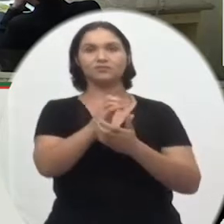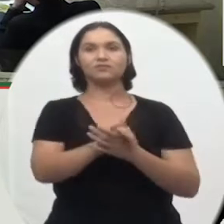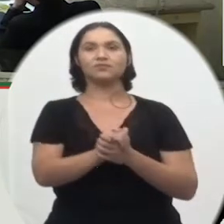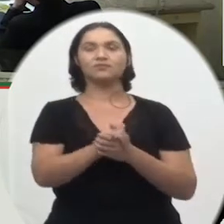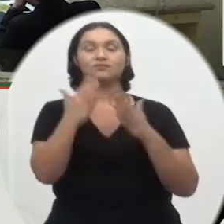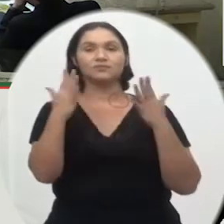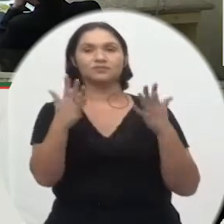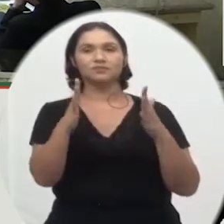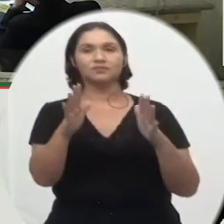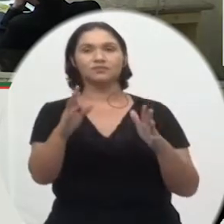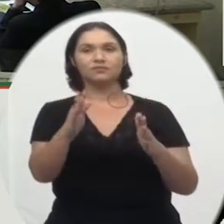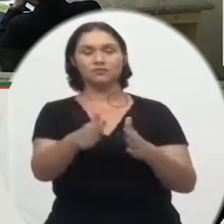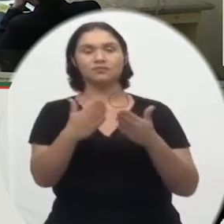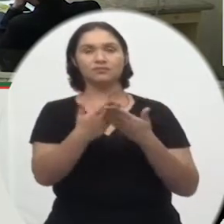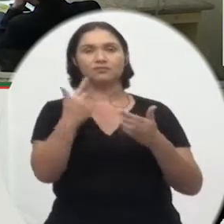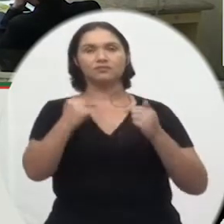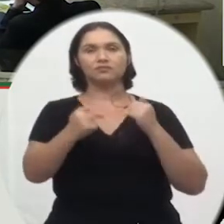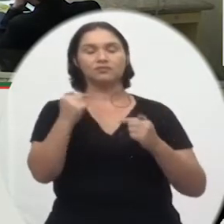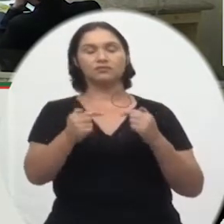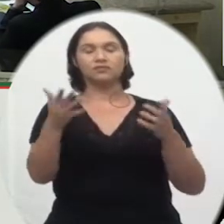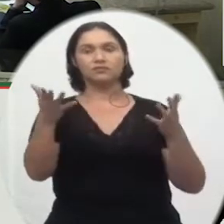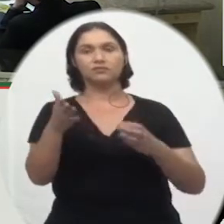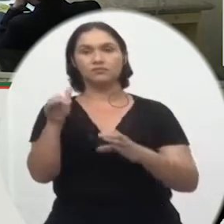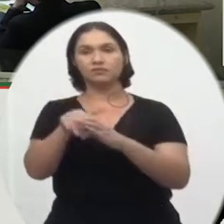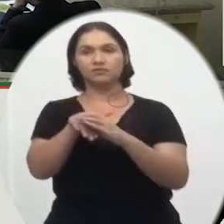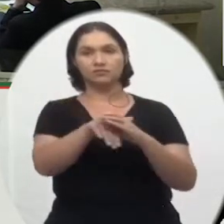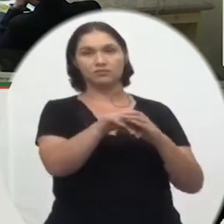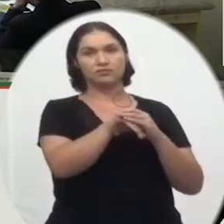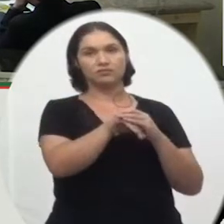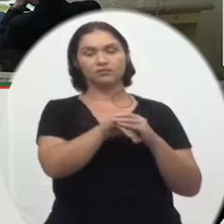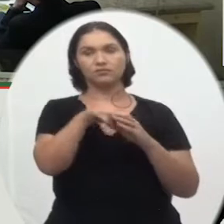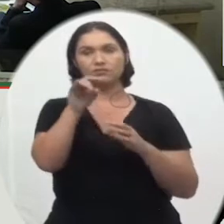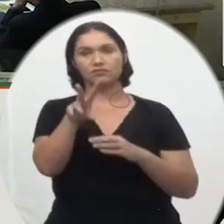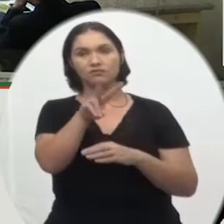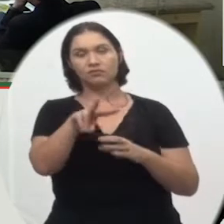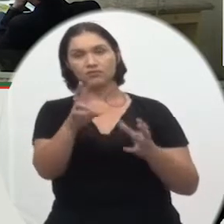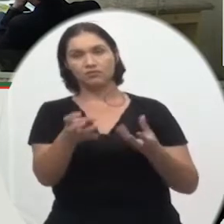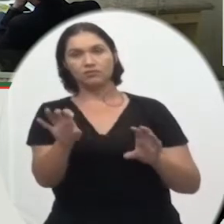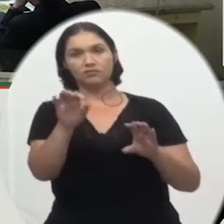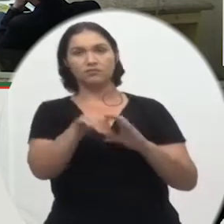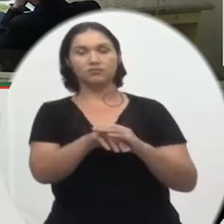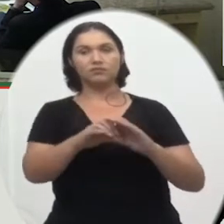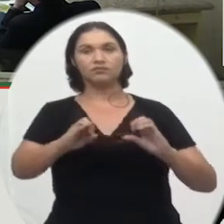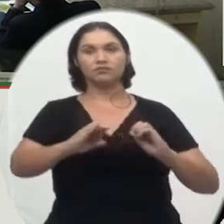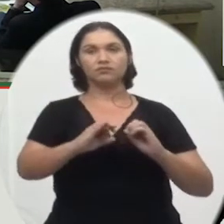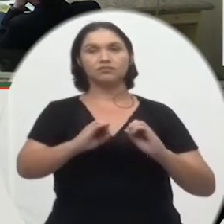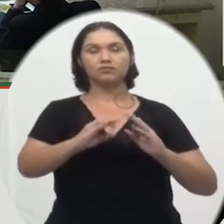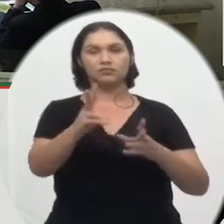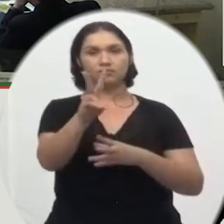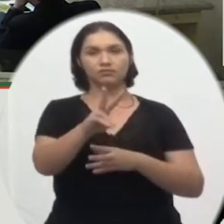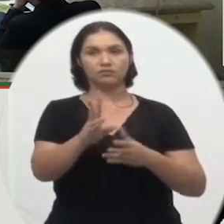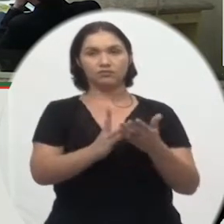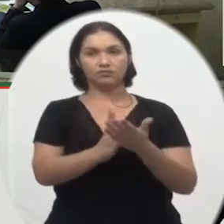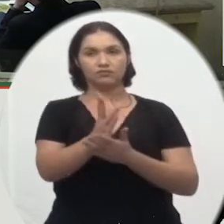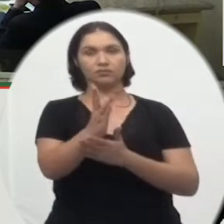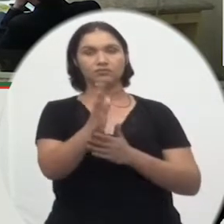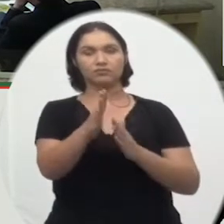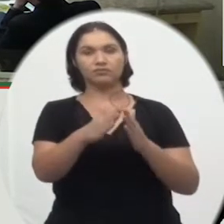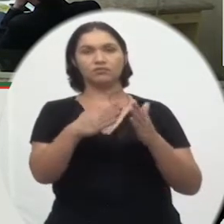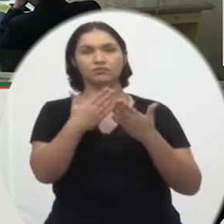discussão. Nenhuma vez quem queira discutir está em votação. Os favoráveis permaneçam como estão. Os contrários se